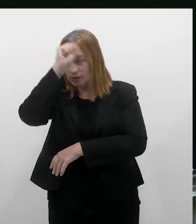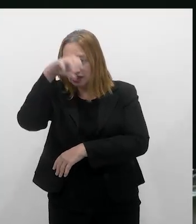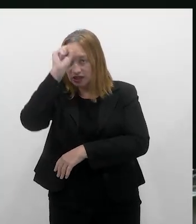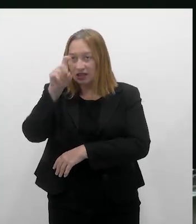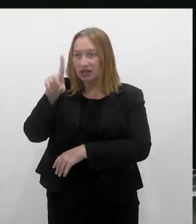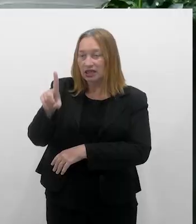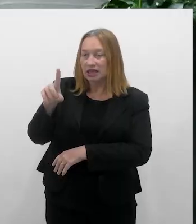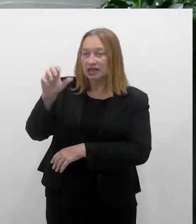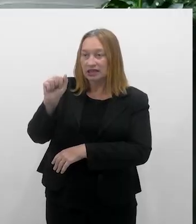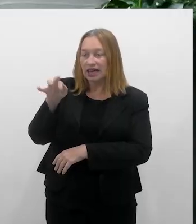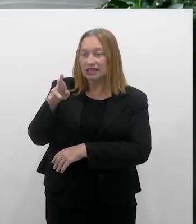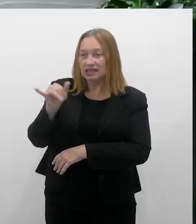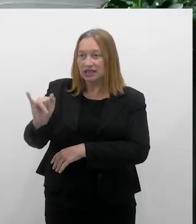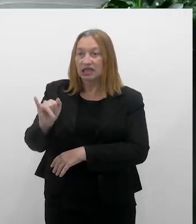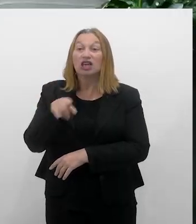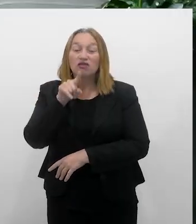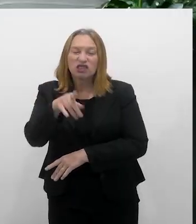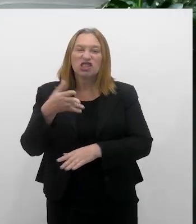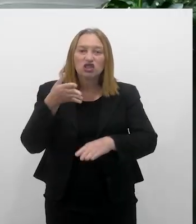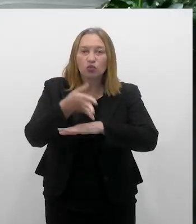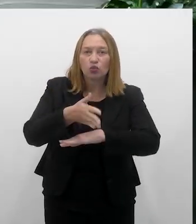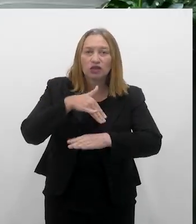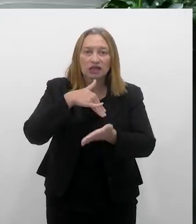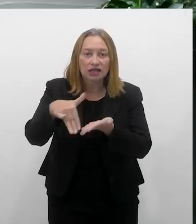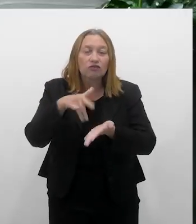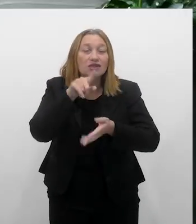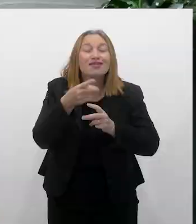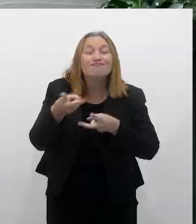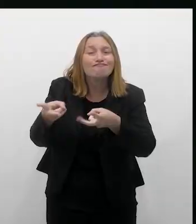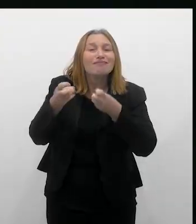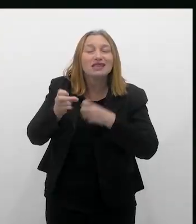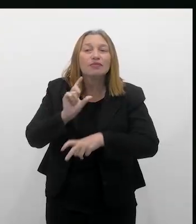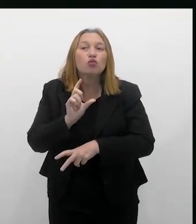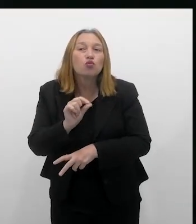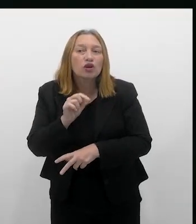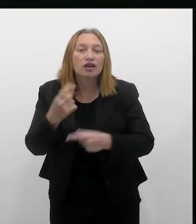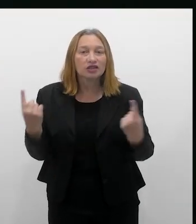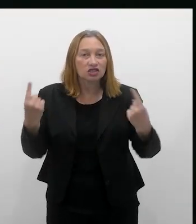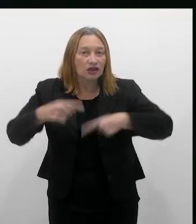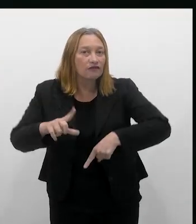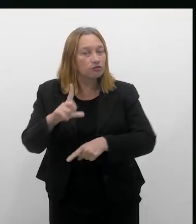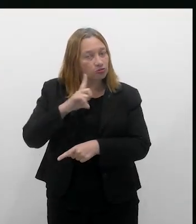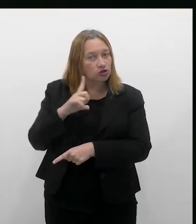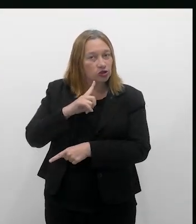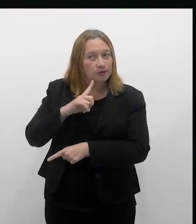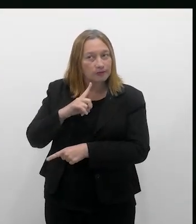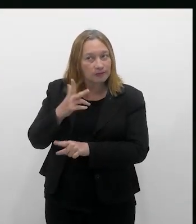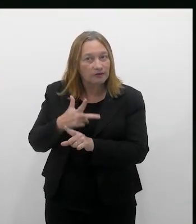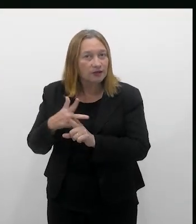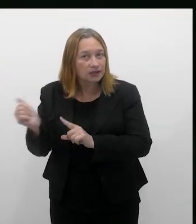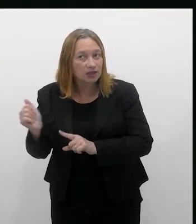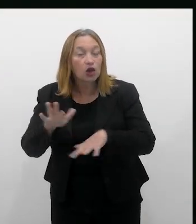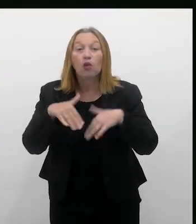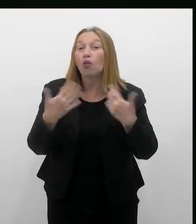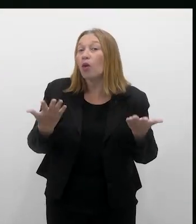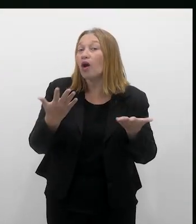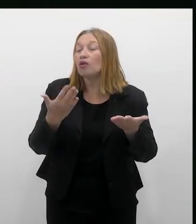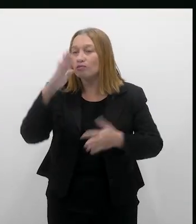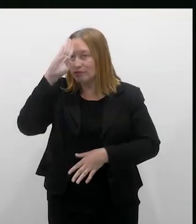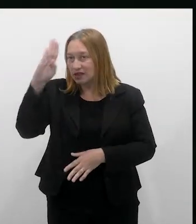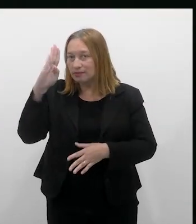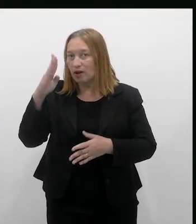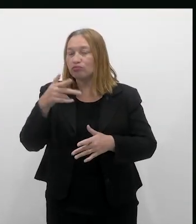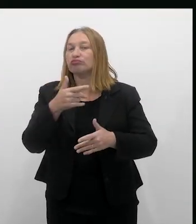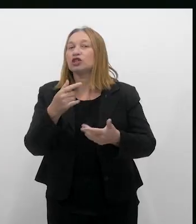aprendi com Darcy. E quando você chegou na secretaria, você percebeu que tinham desafios a serem vencidos. Quais foram